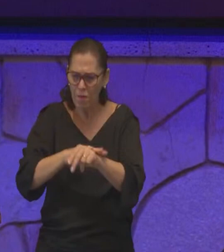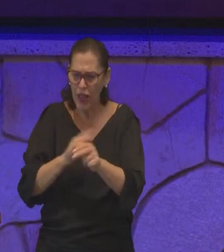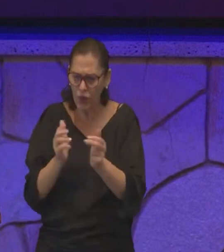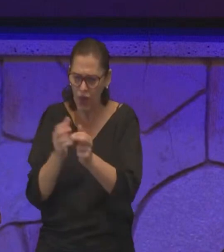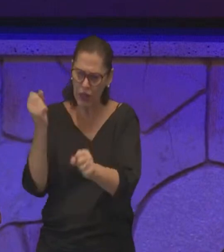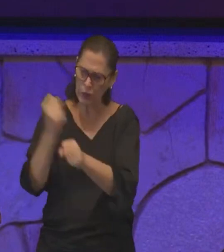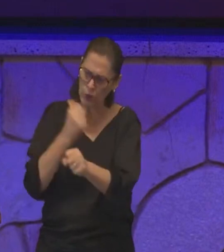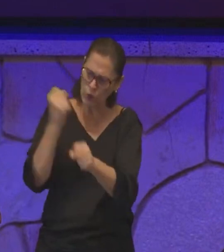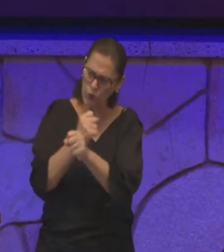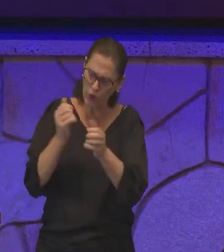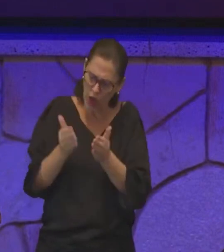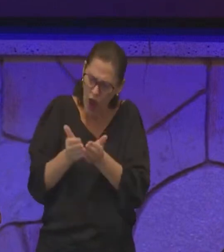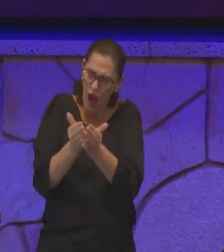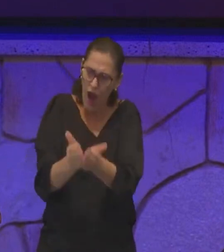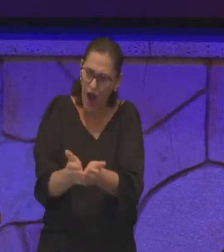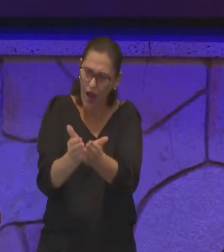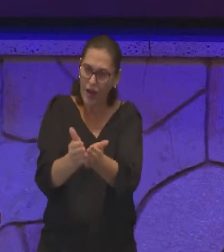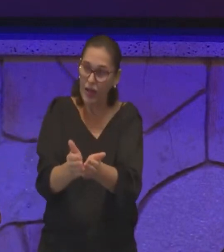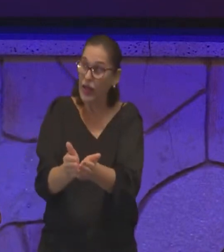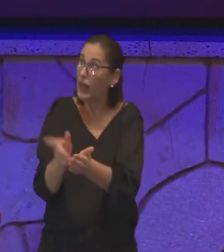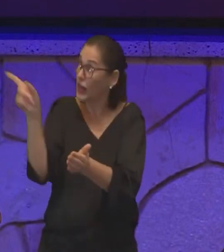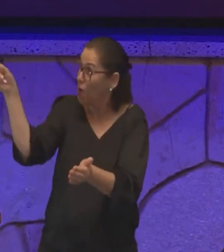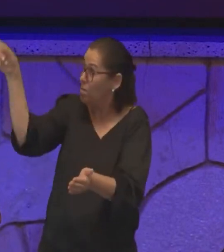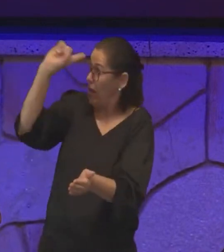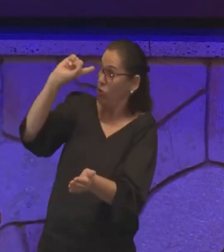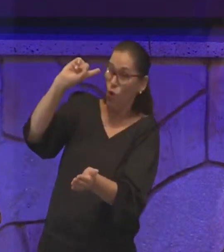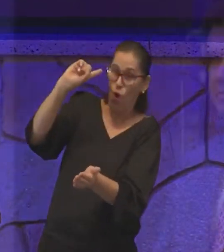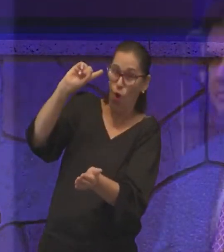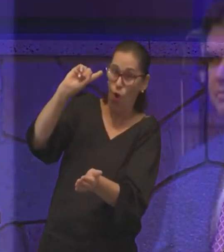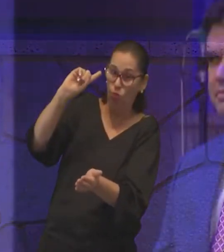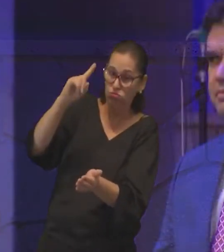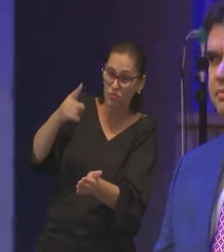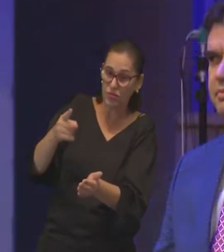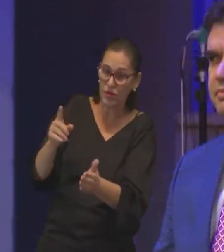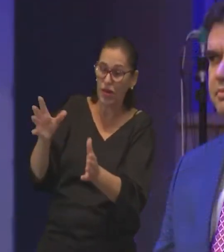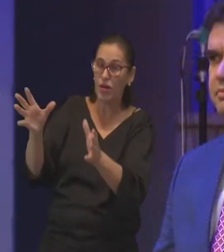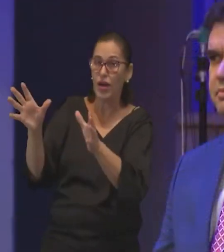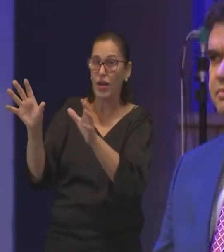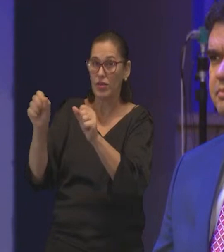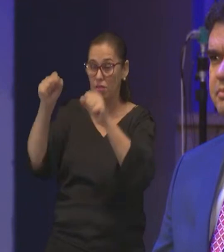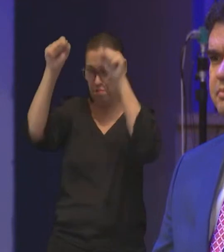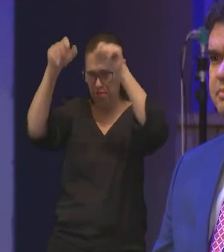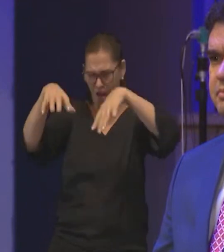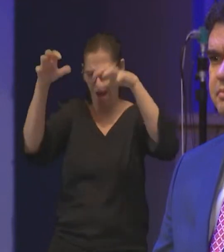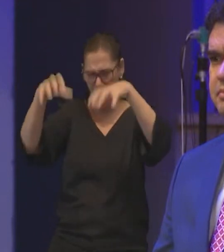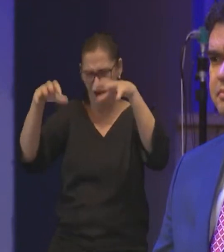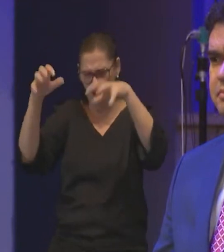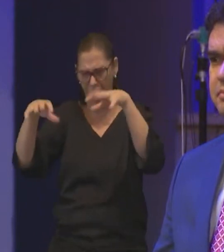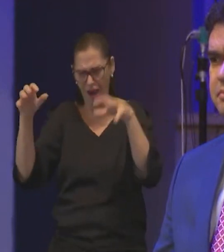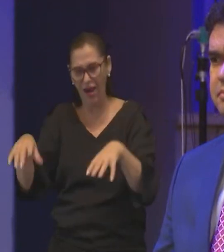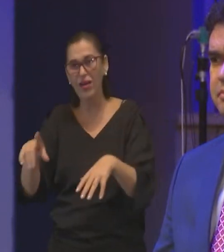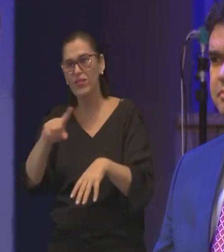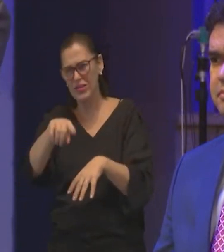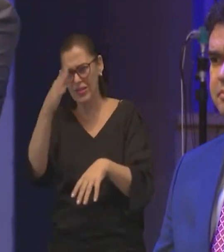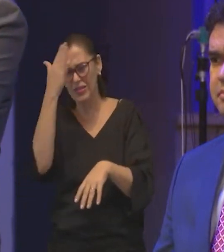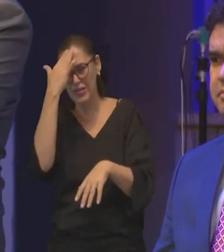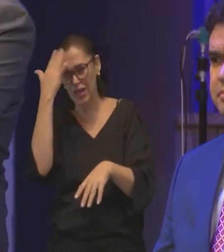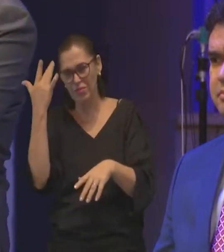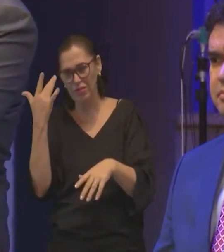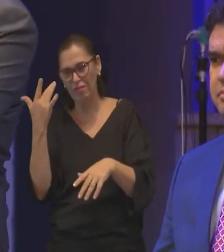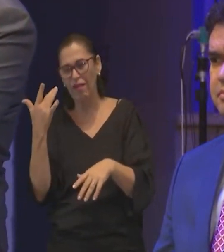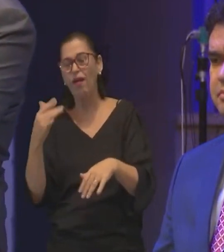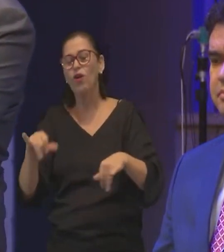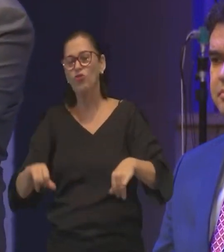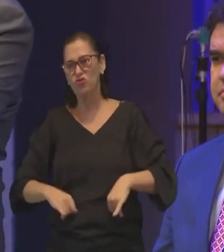a arca, ordenada por Deus para receber o dilúvio sobre a terra, os irmãos sabem muito bem que ele também